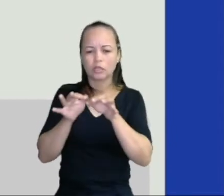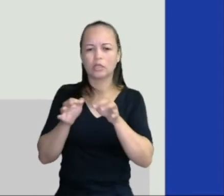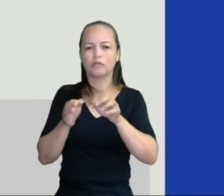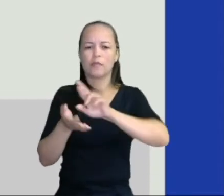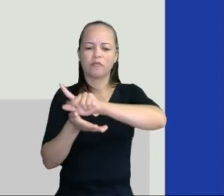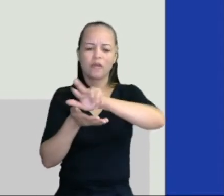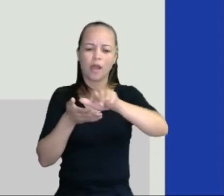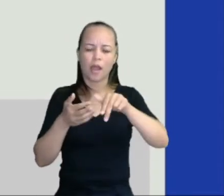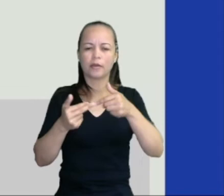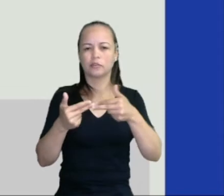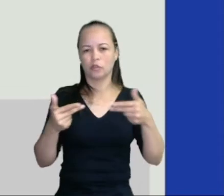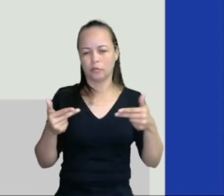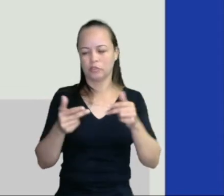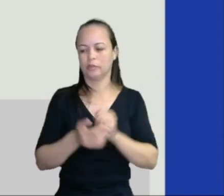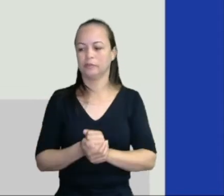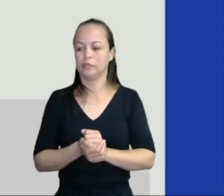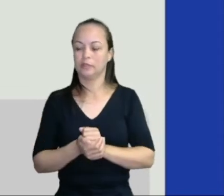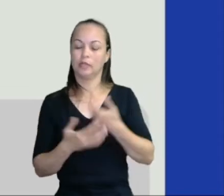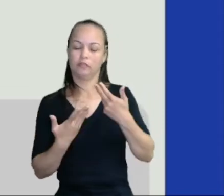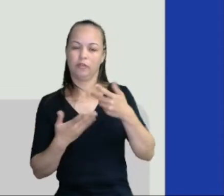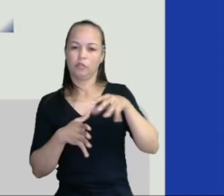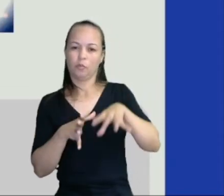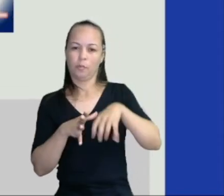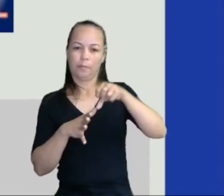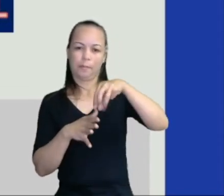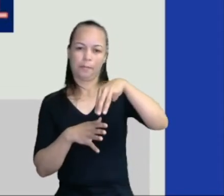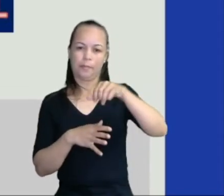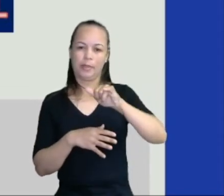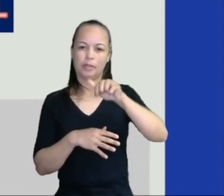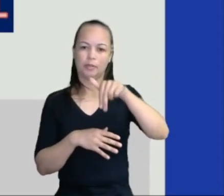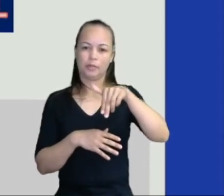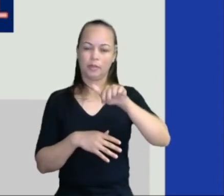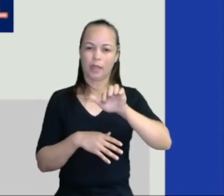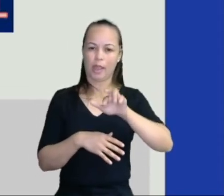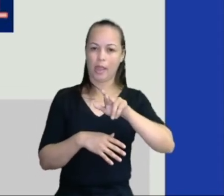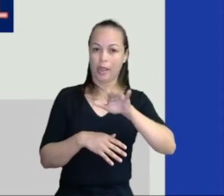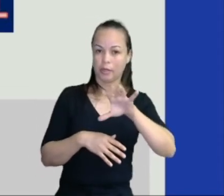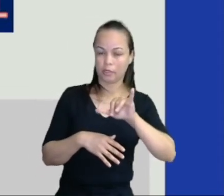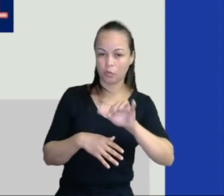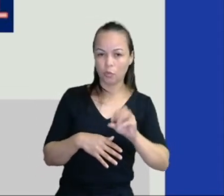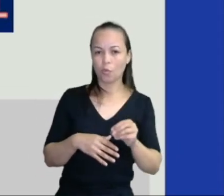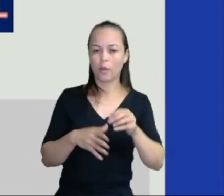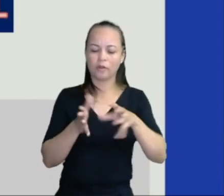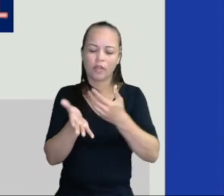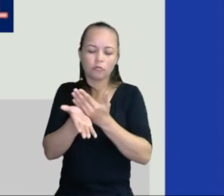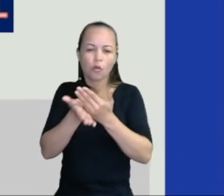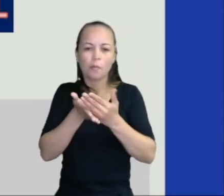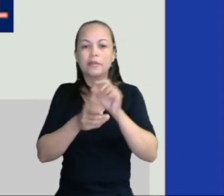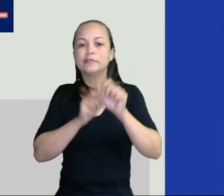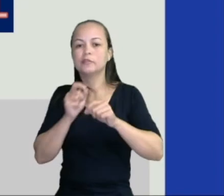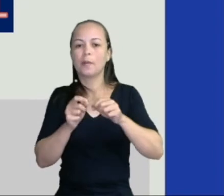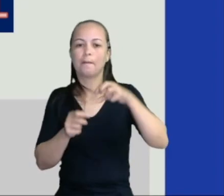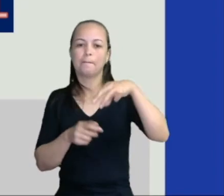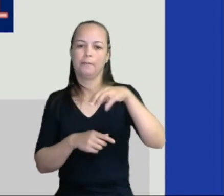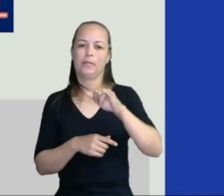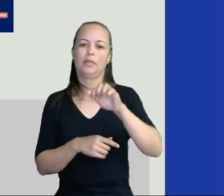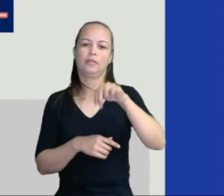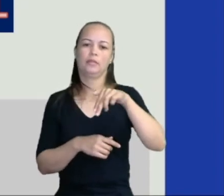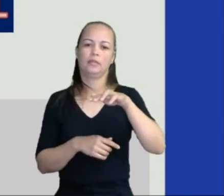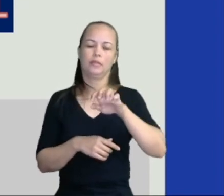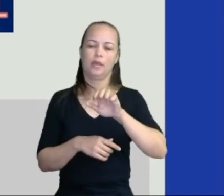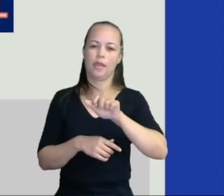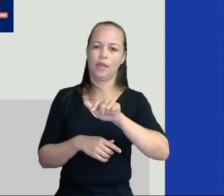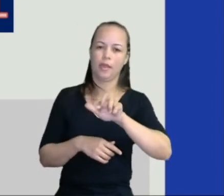ele vem dos minérios, que são as rochas, então ele tem origem mineral. Então, os objetos que a